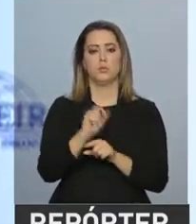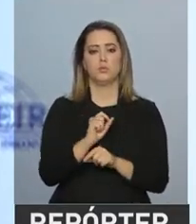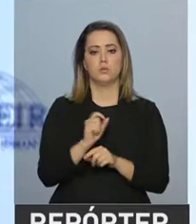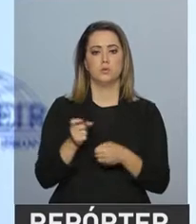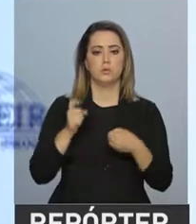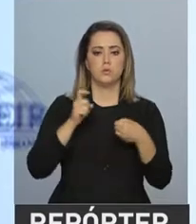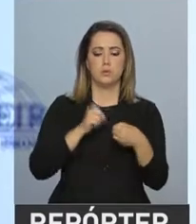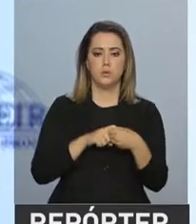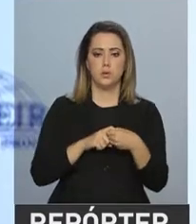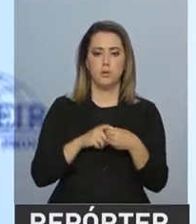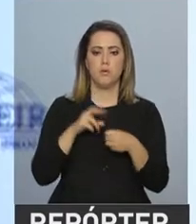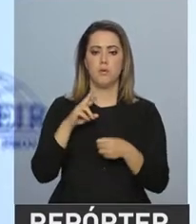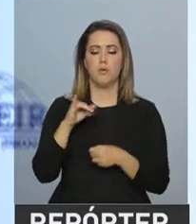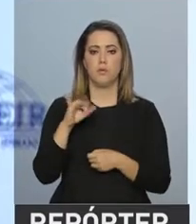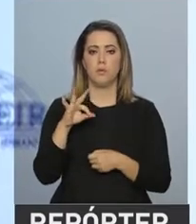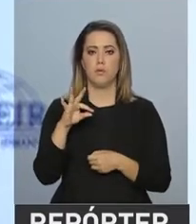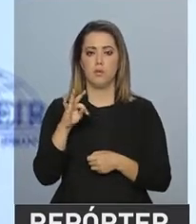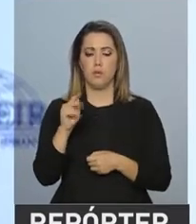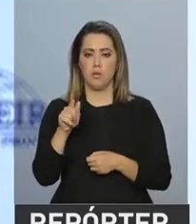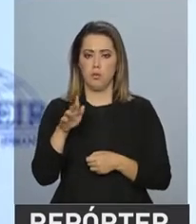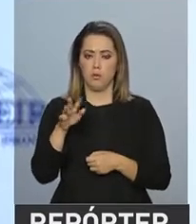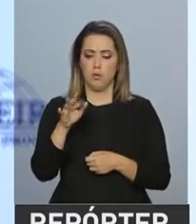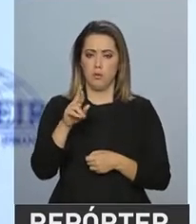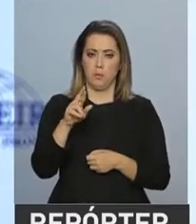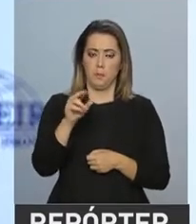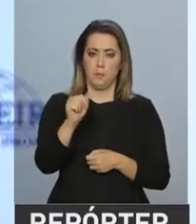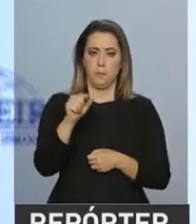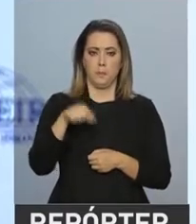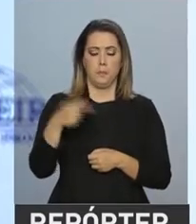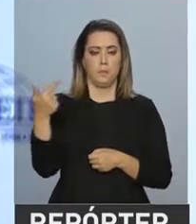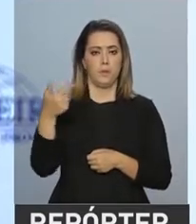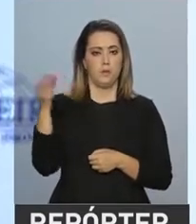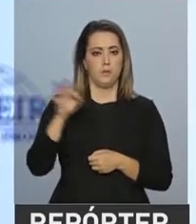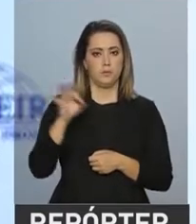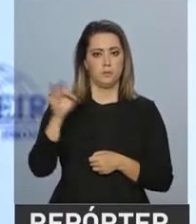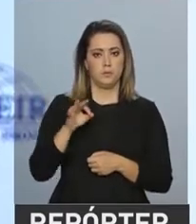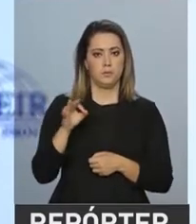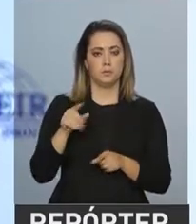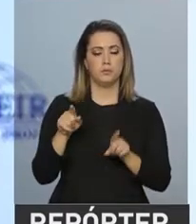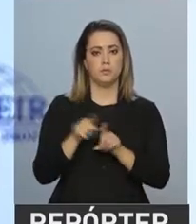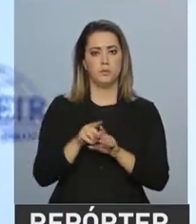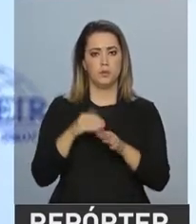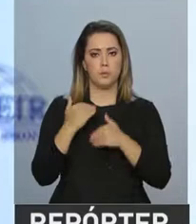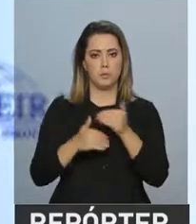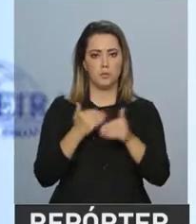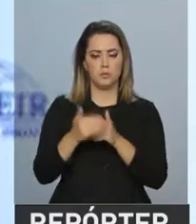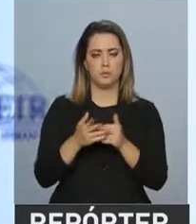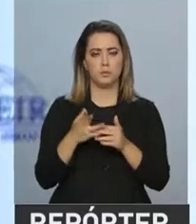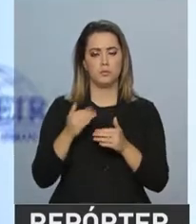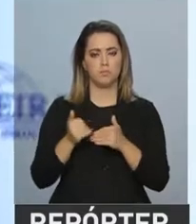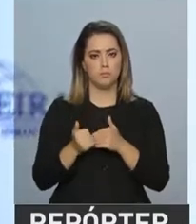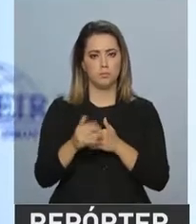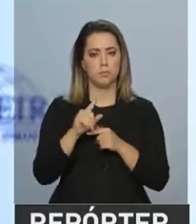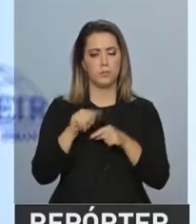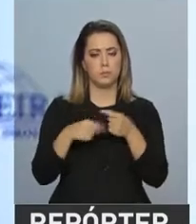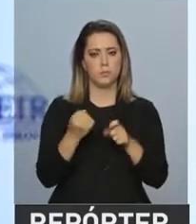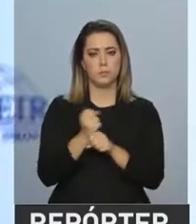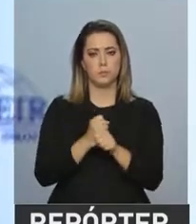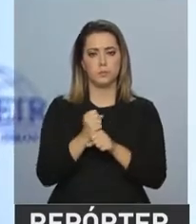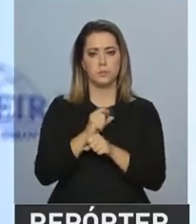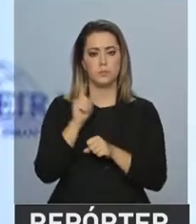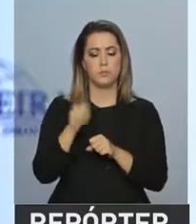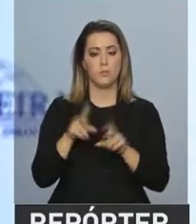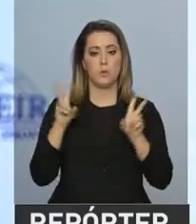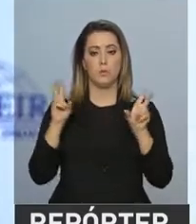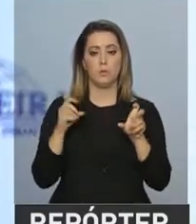a volta do Reintegra a 2% este ano e a manutenção e até a ampliação do mesmo para o próximo ano. É um